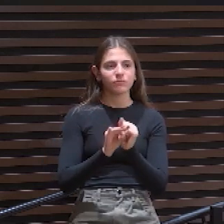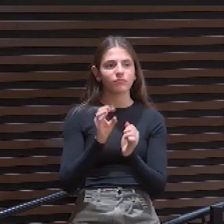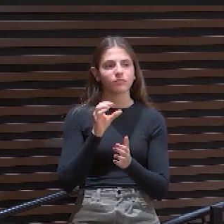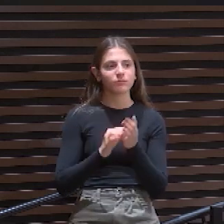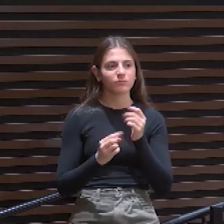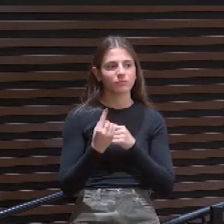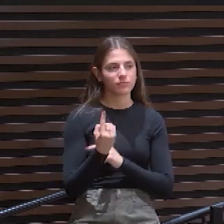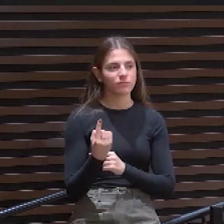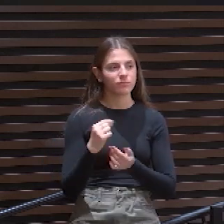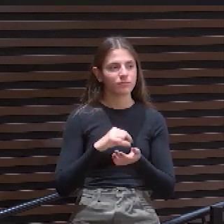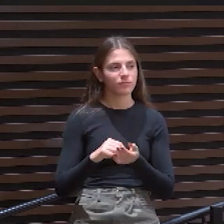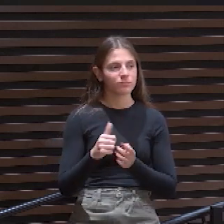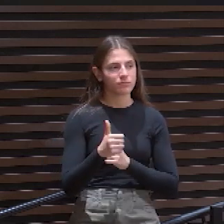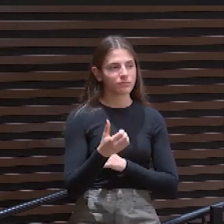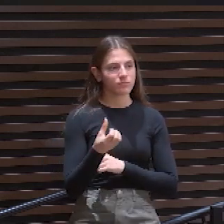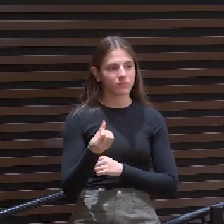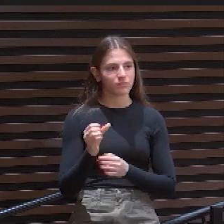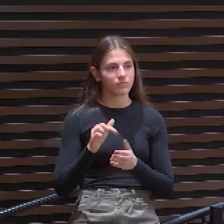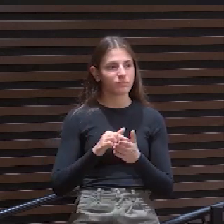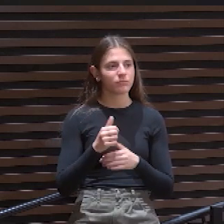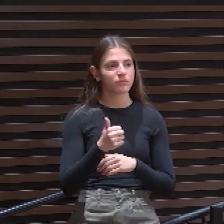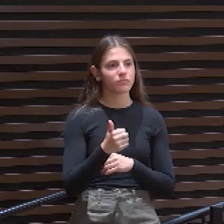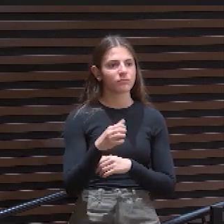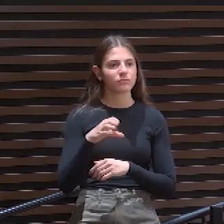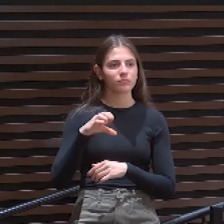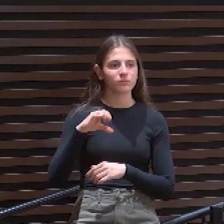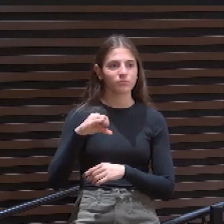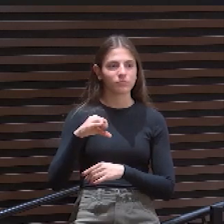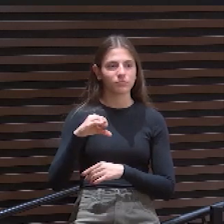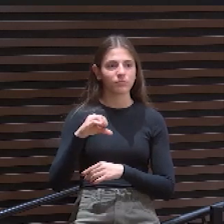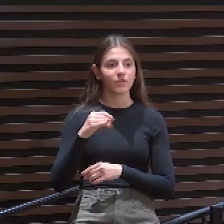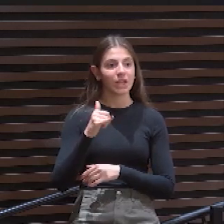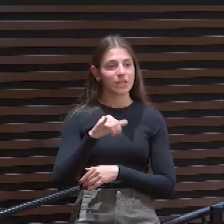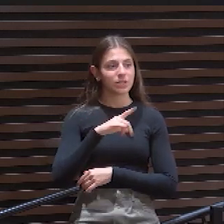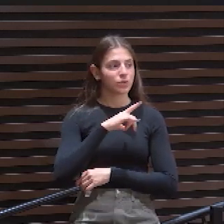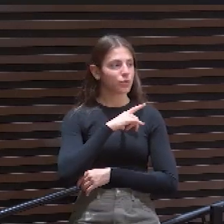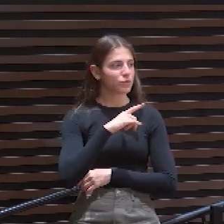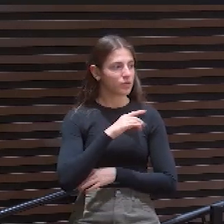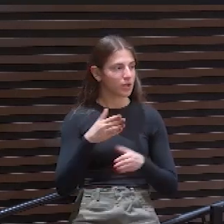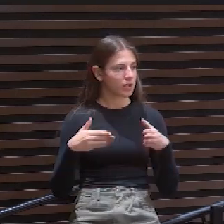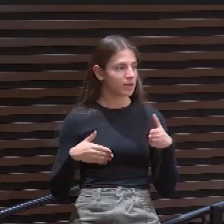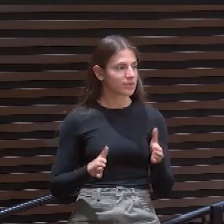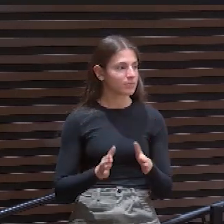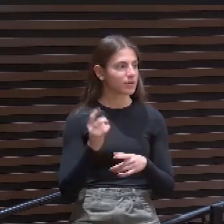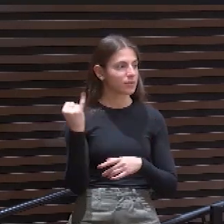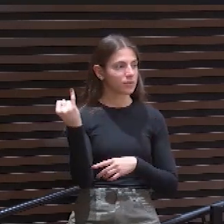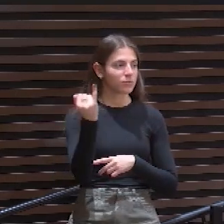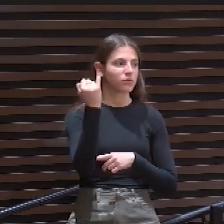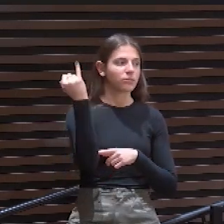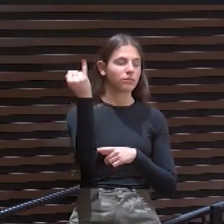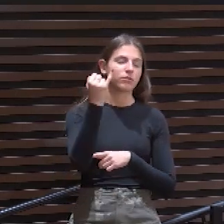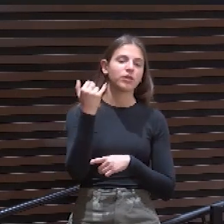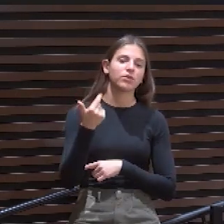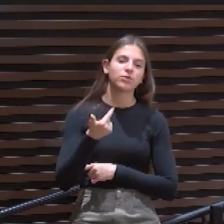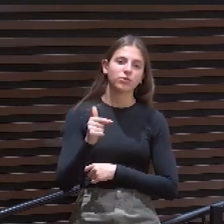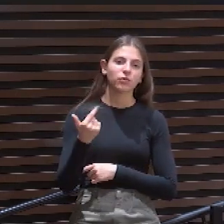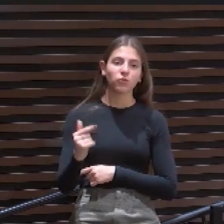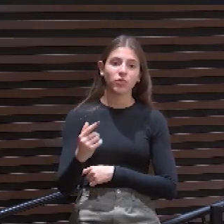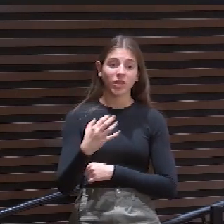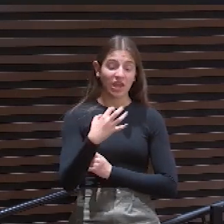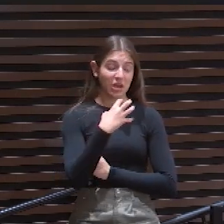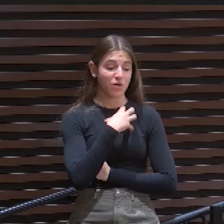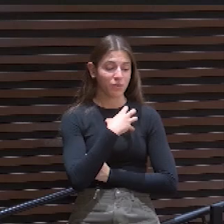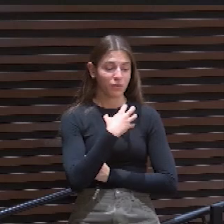a 19. Sem o nascimento do alto, não existe habilidade ética humana que